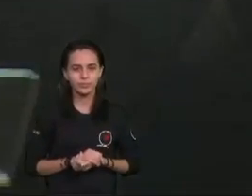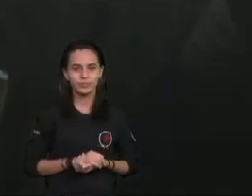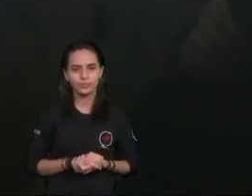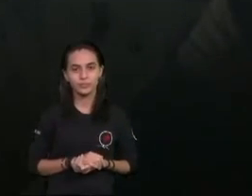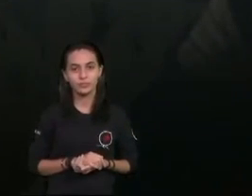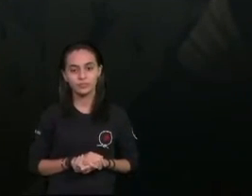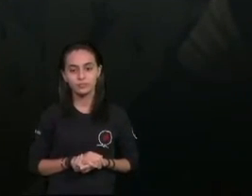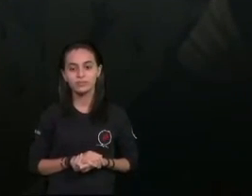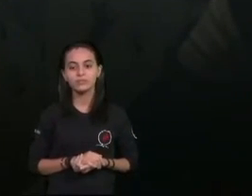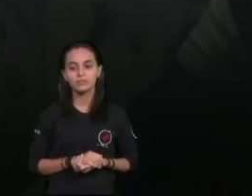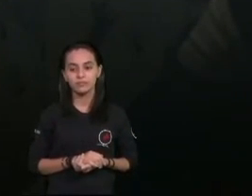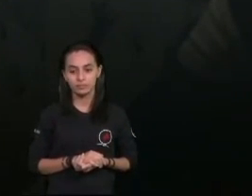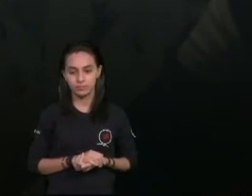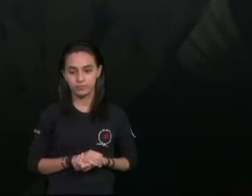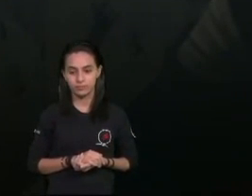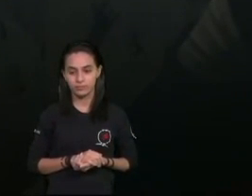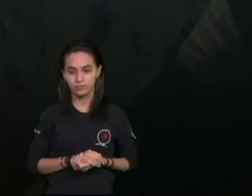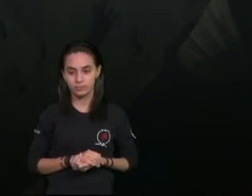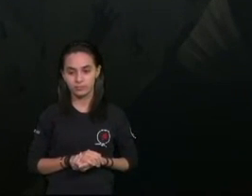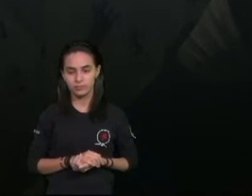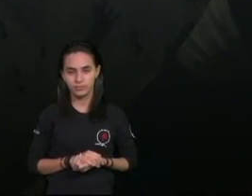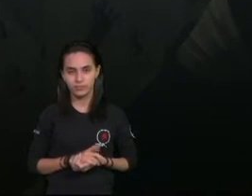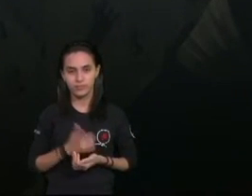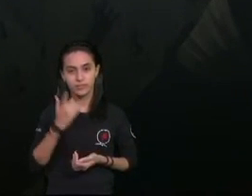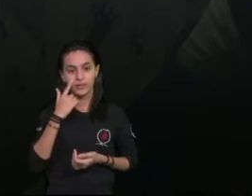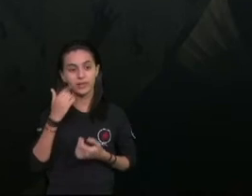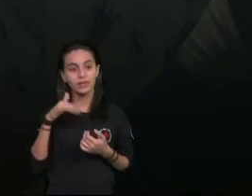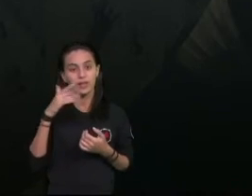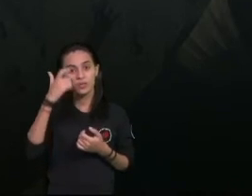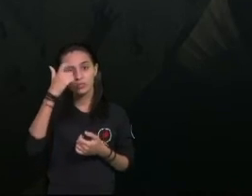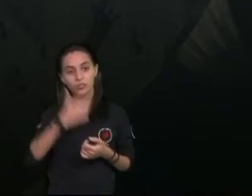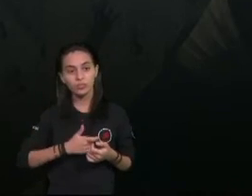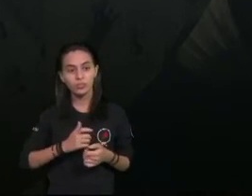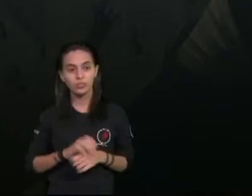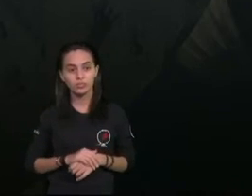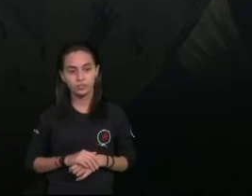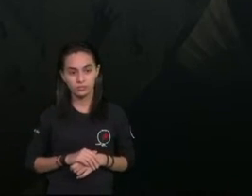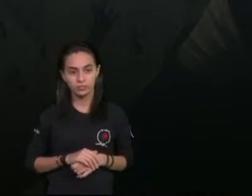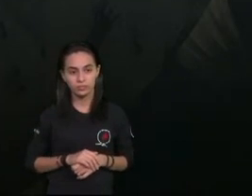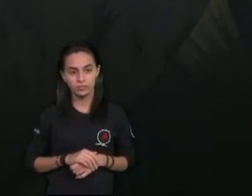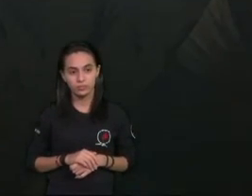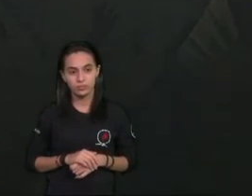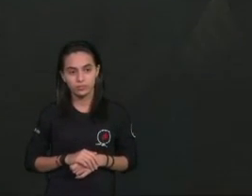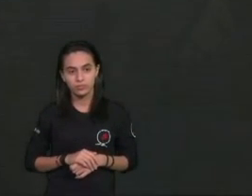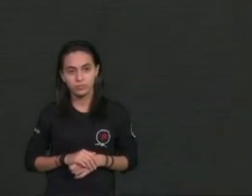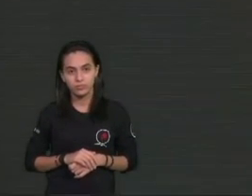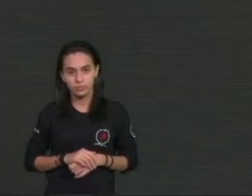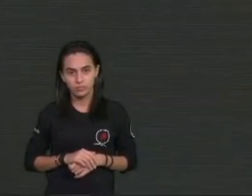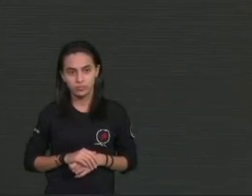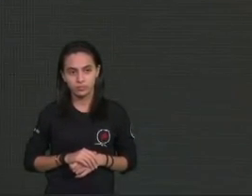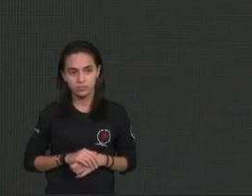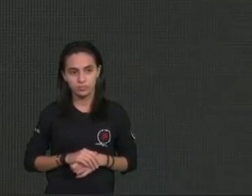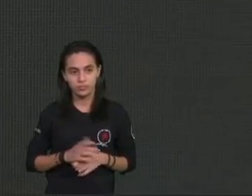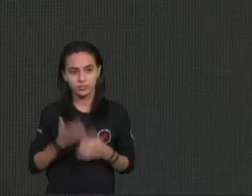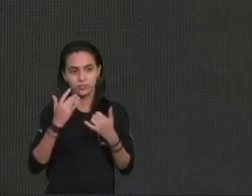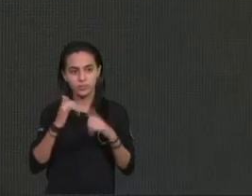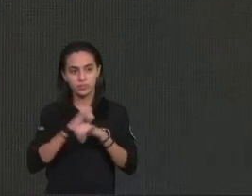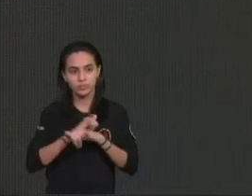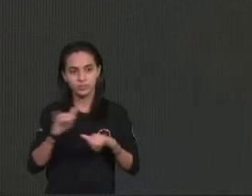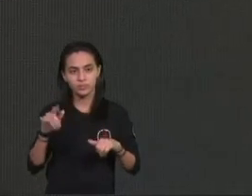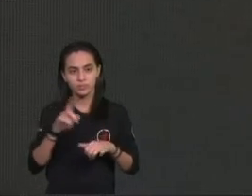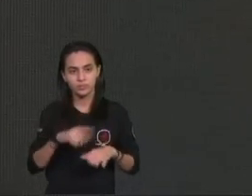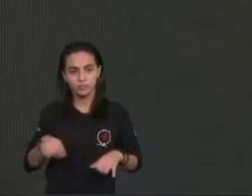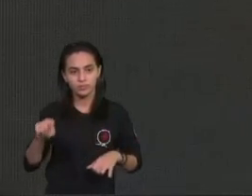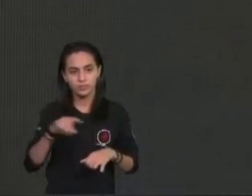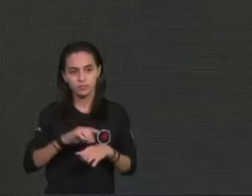vou te situar tá quem nós somos tem você primeiro lugar gostaria de informar apesar de